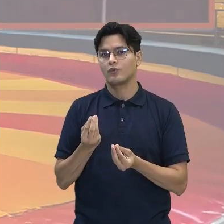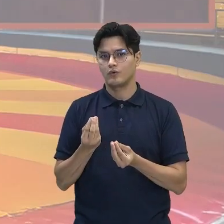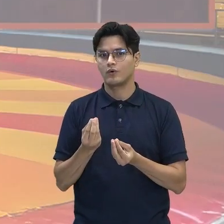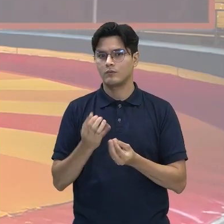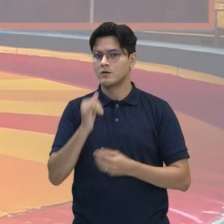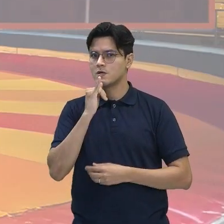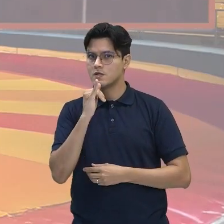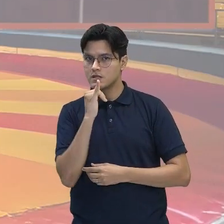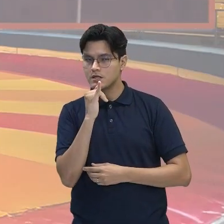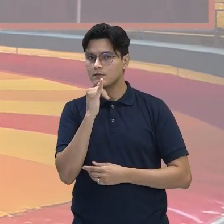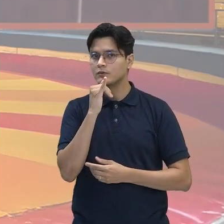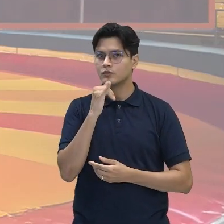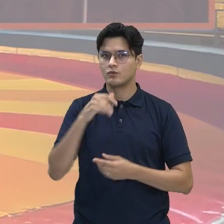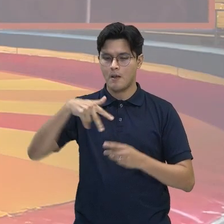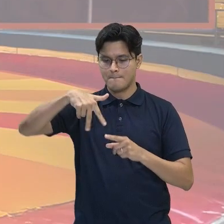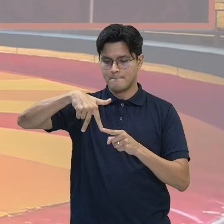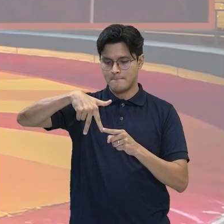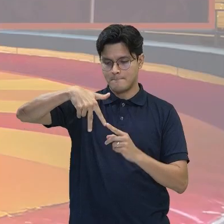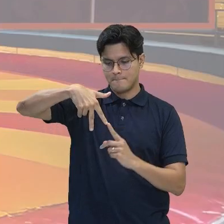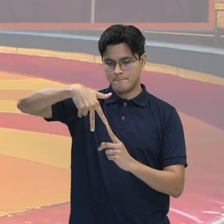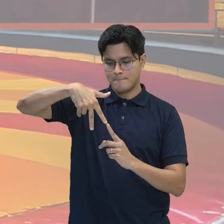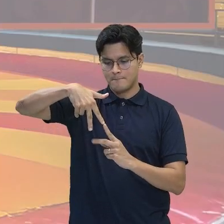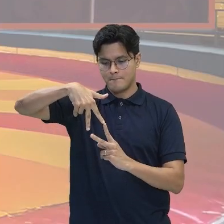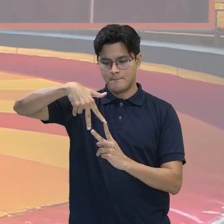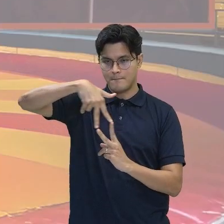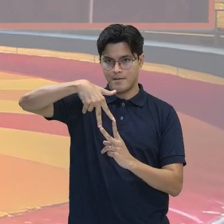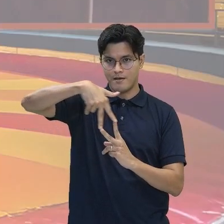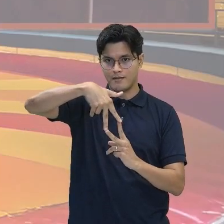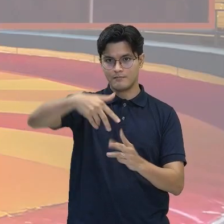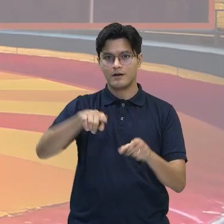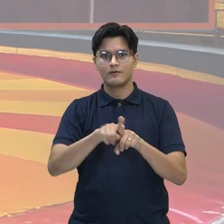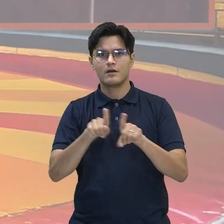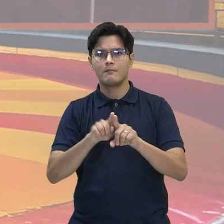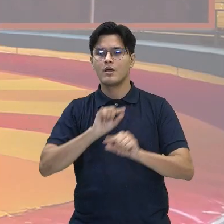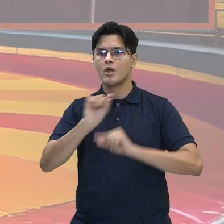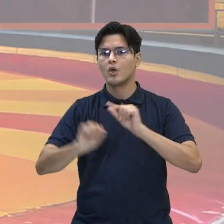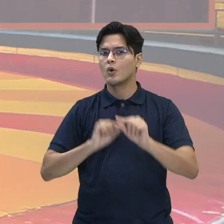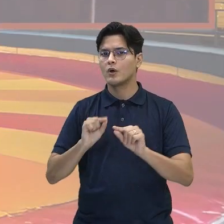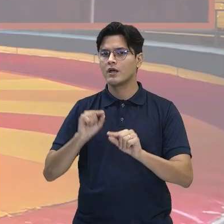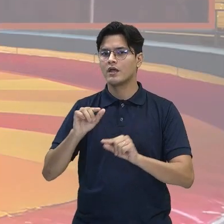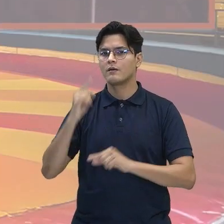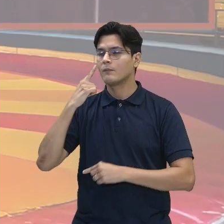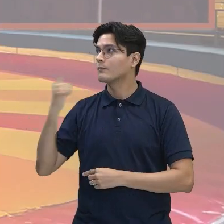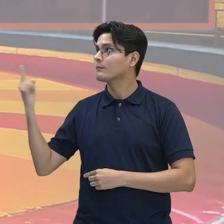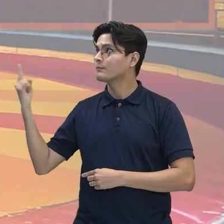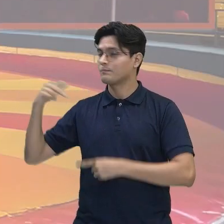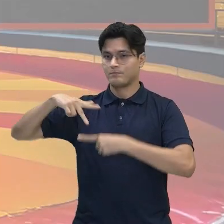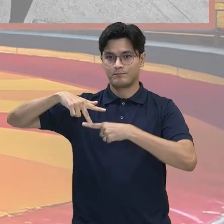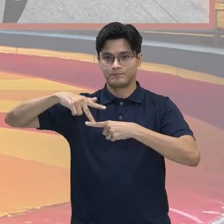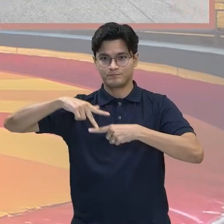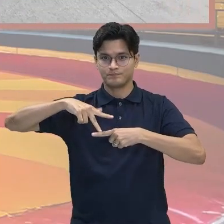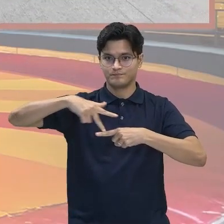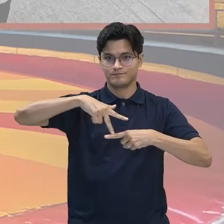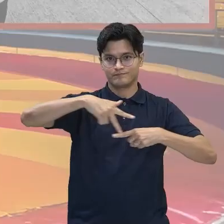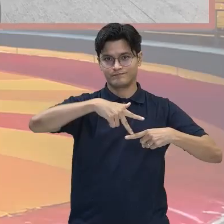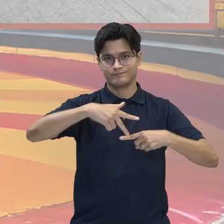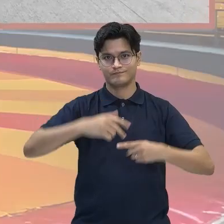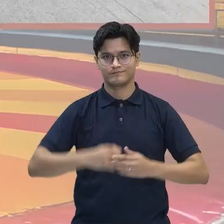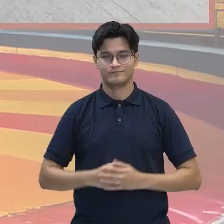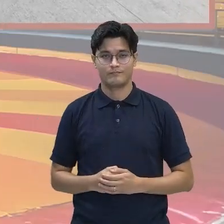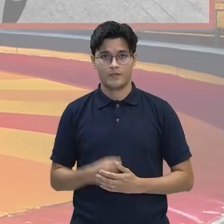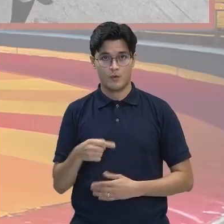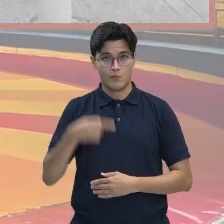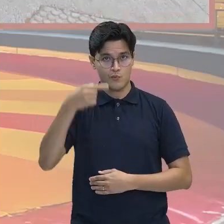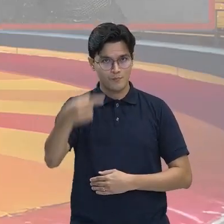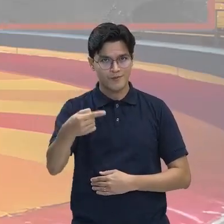de pau e o funambulismo, como vocês estão vendo. Prosseguindo, a nossa próxima atividade